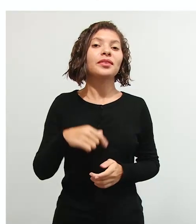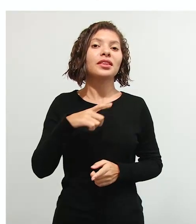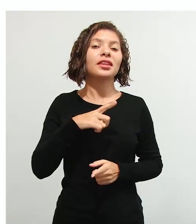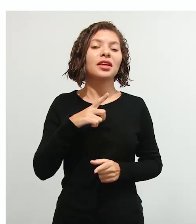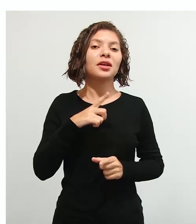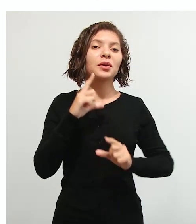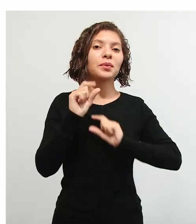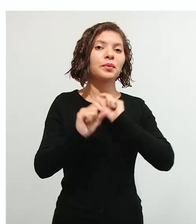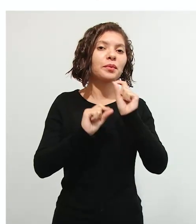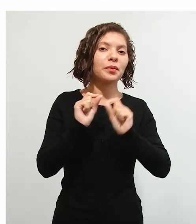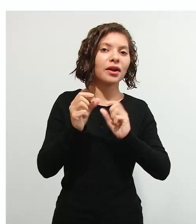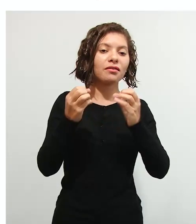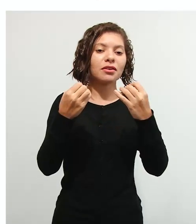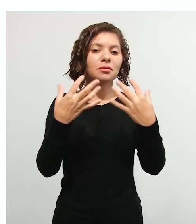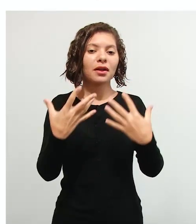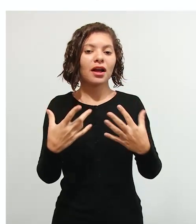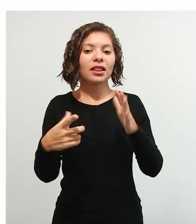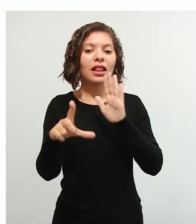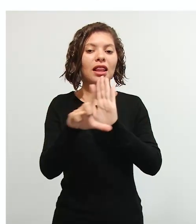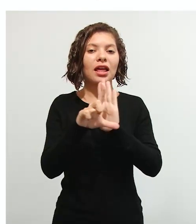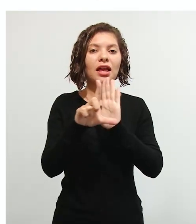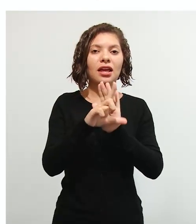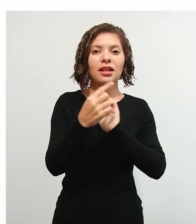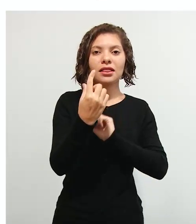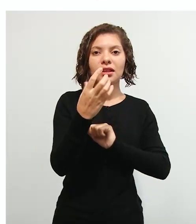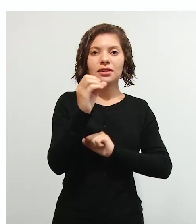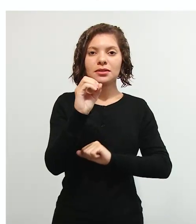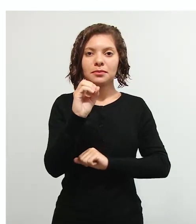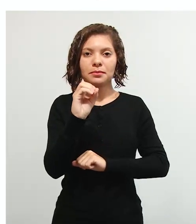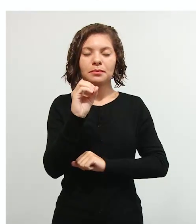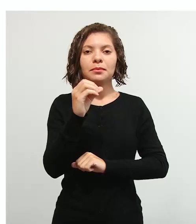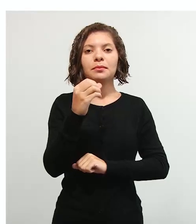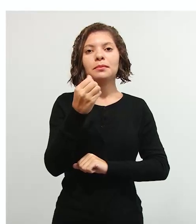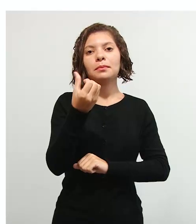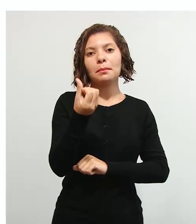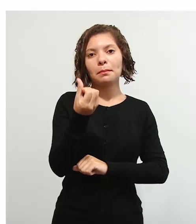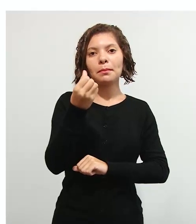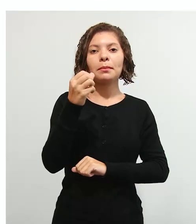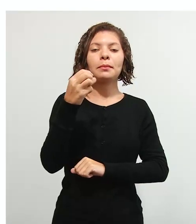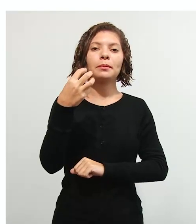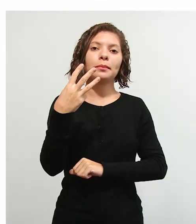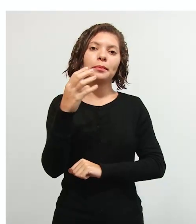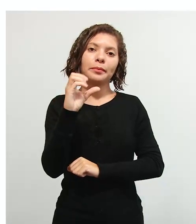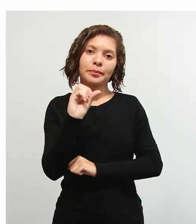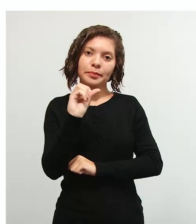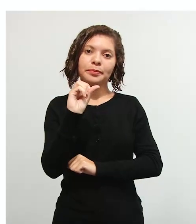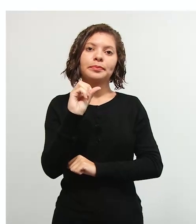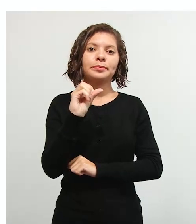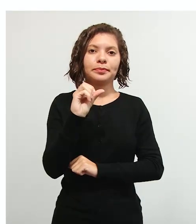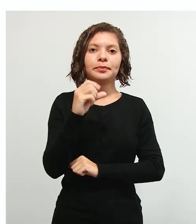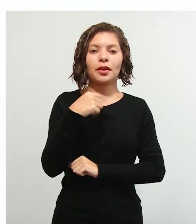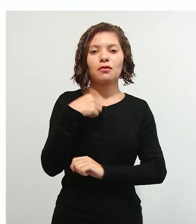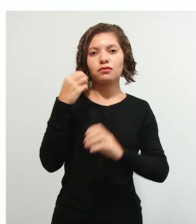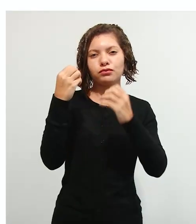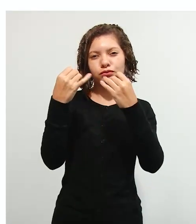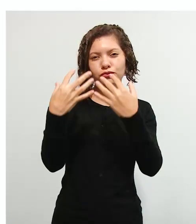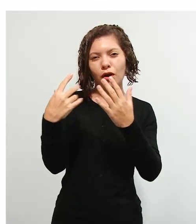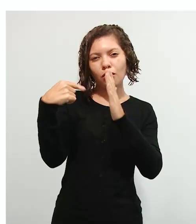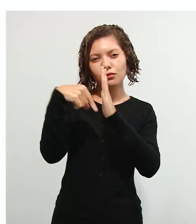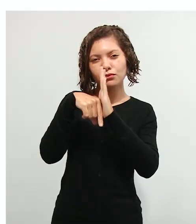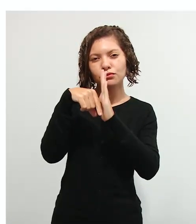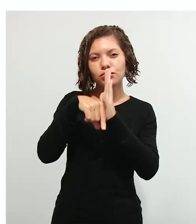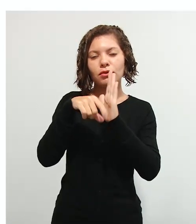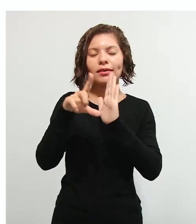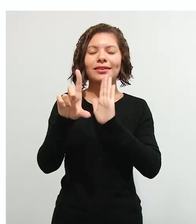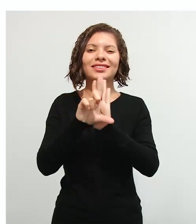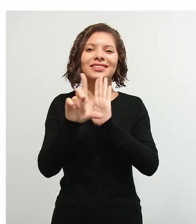Nós vamos ter, então, vamos falar da Lei 10.639, que é uma lei importante, eu vou tecer um pouquinho mais de considerações